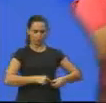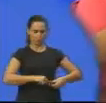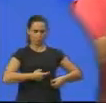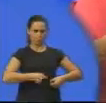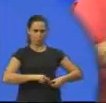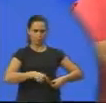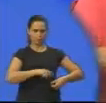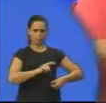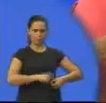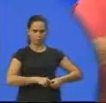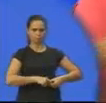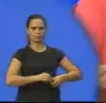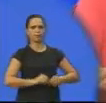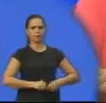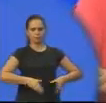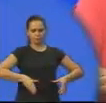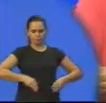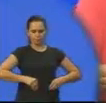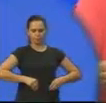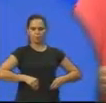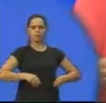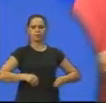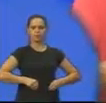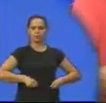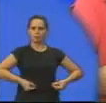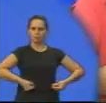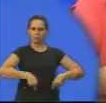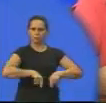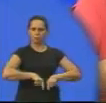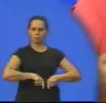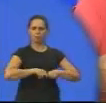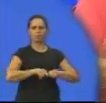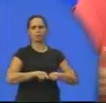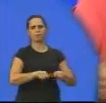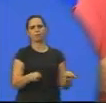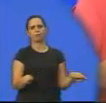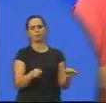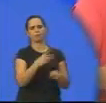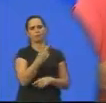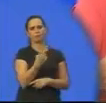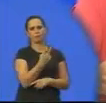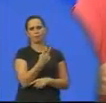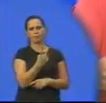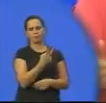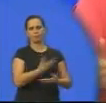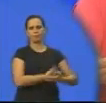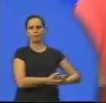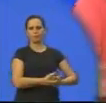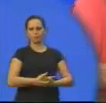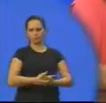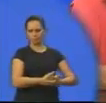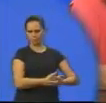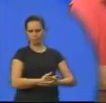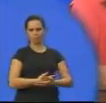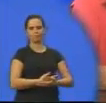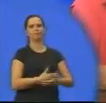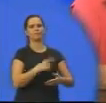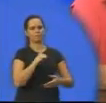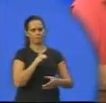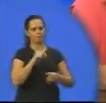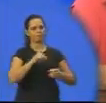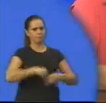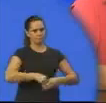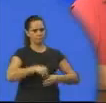por cada óvulo por um espermatozoide, e aí numa mesma gestação nós temos mais de um bebê